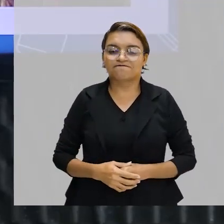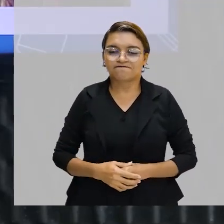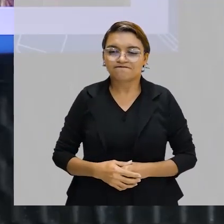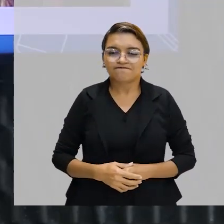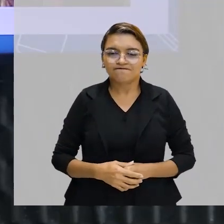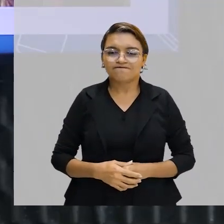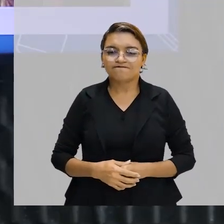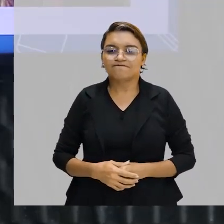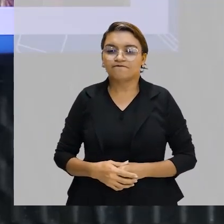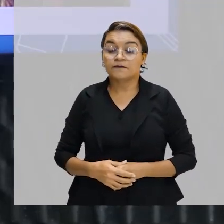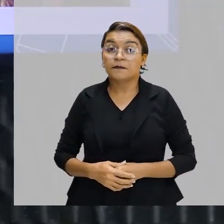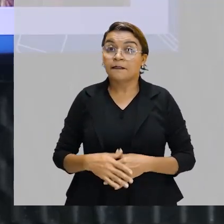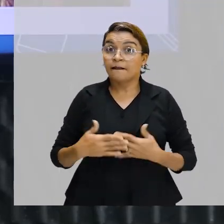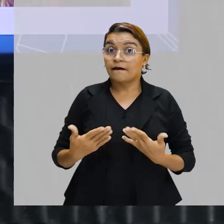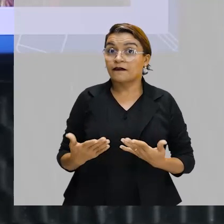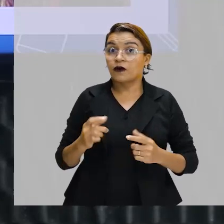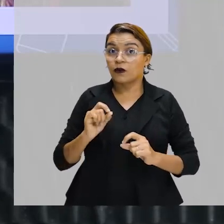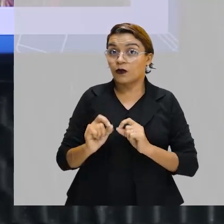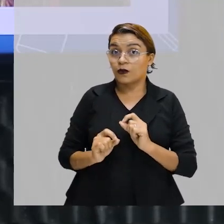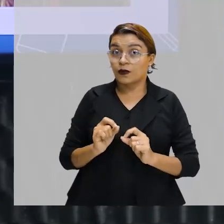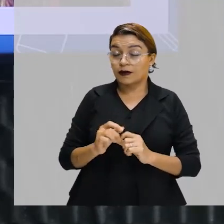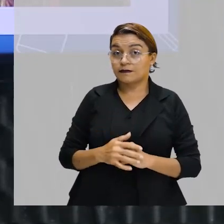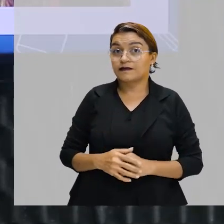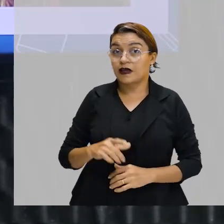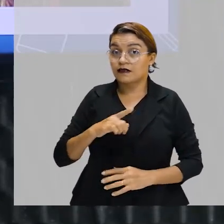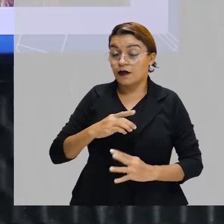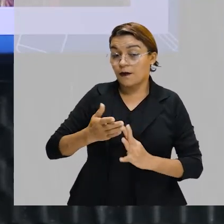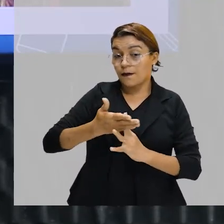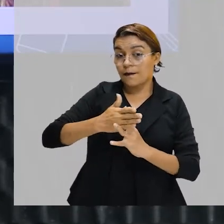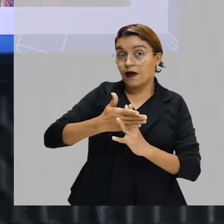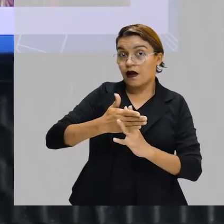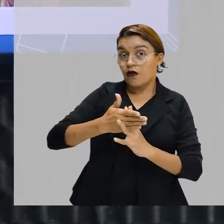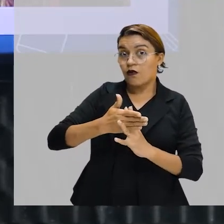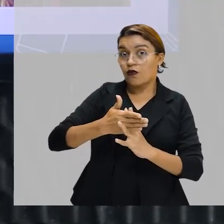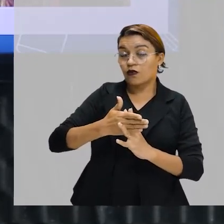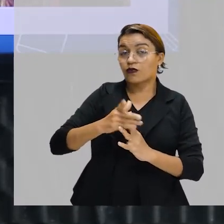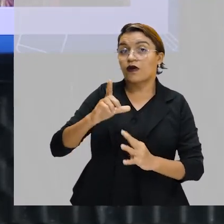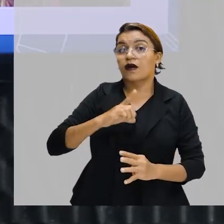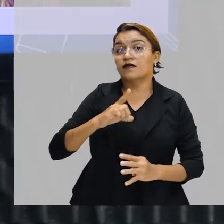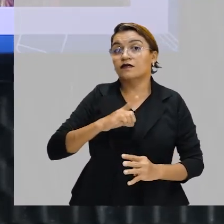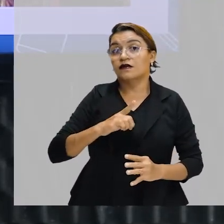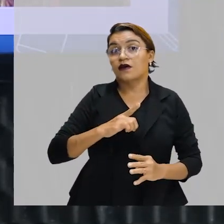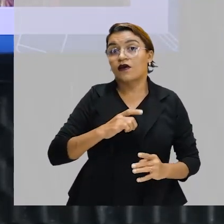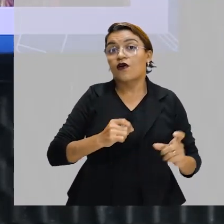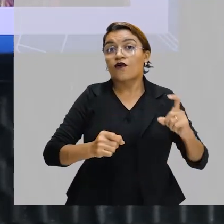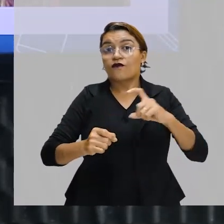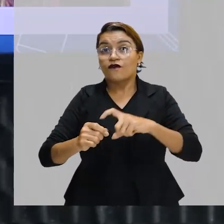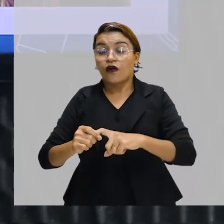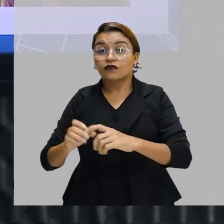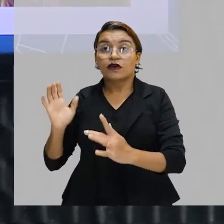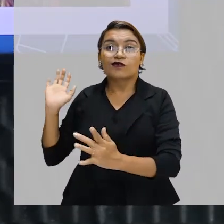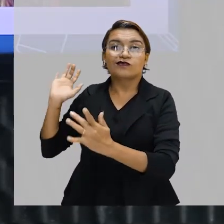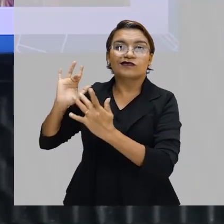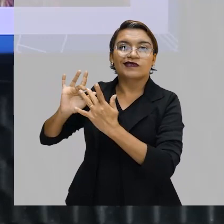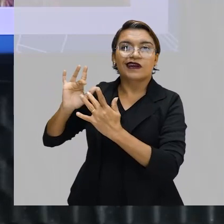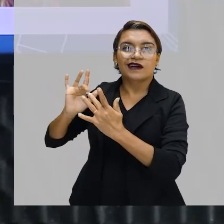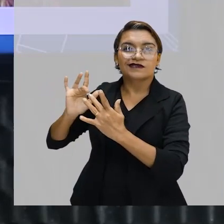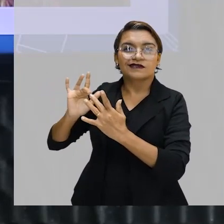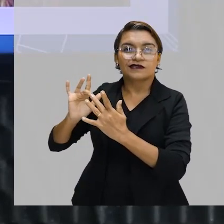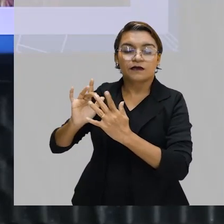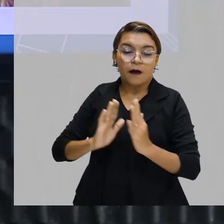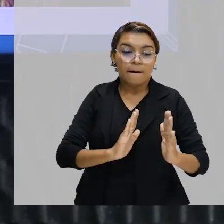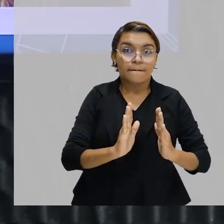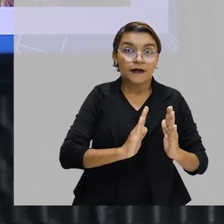Muita oposição. Então, gente, depois do barroco vem o quê? Uma volta lá para o classicismo,